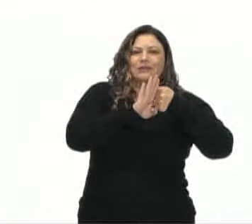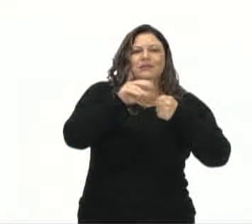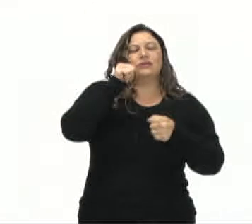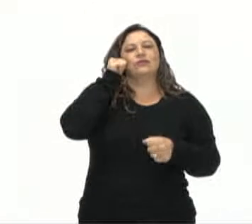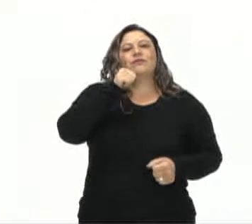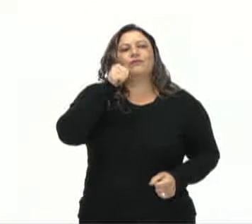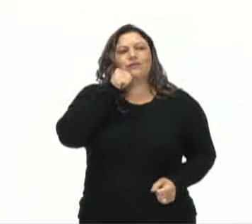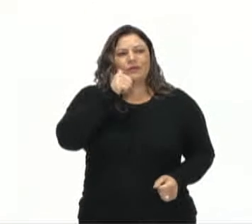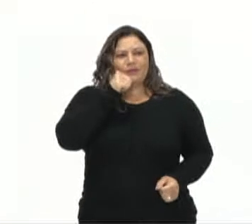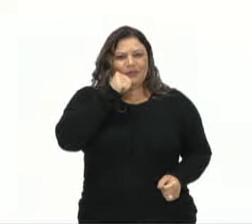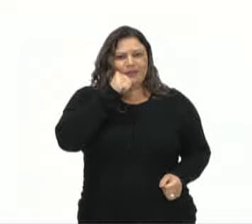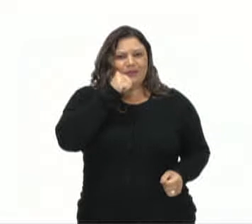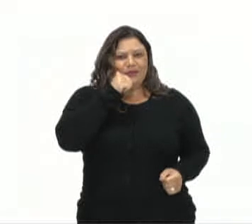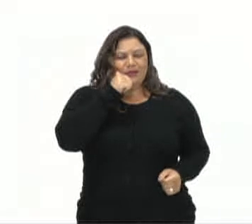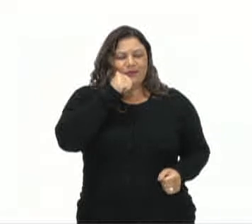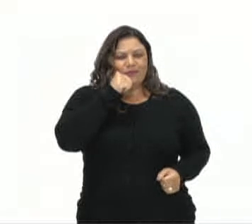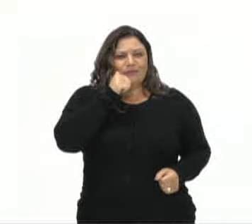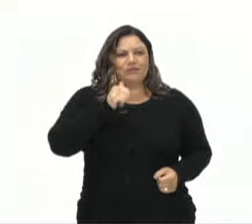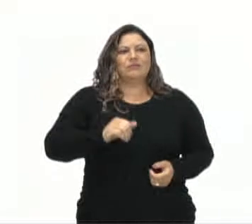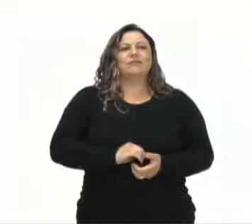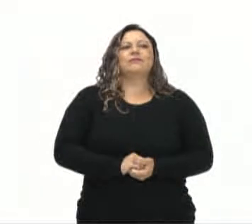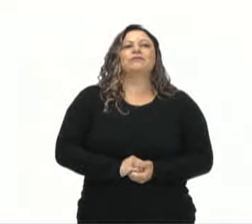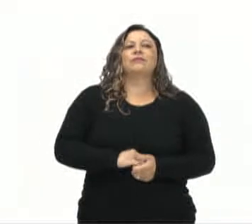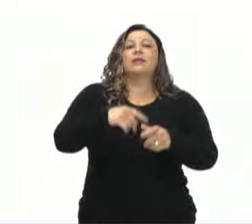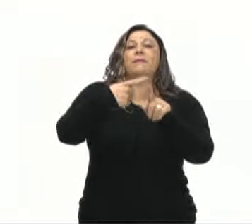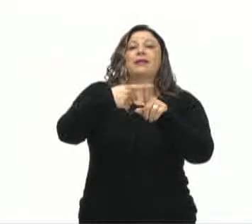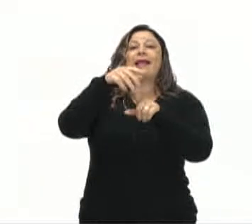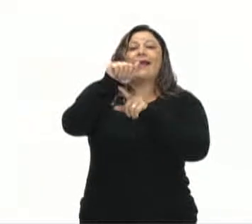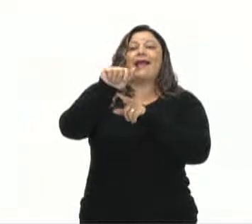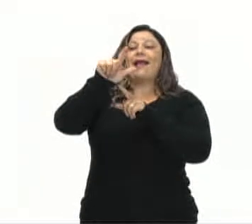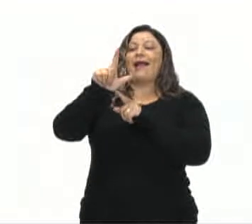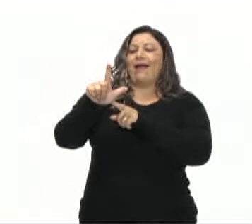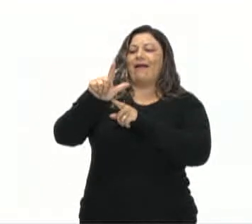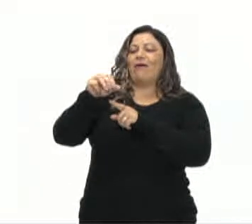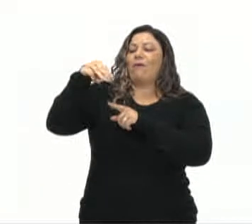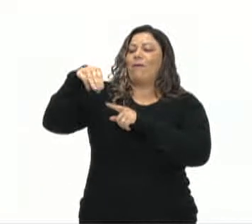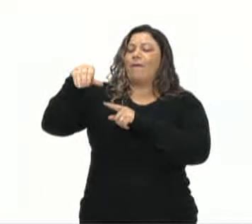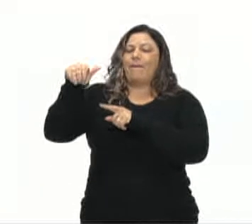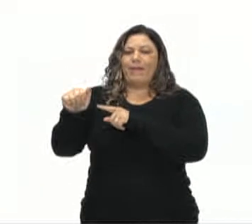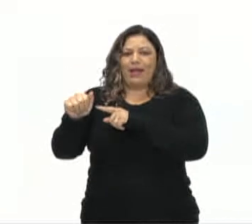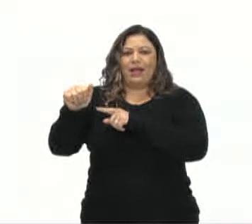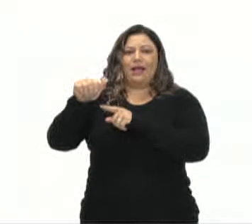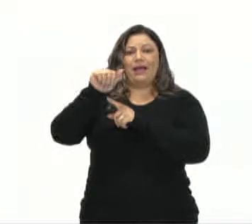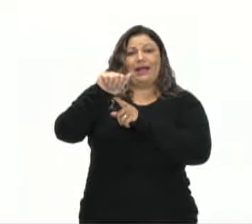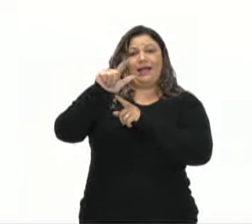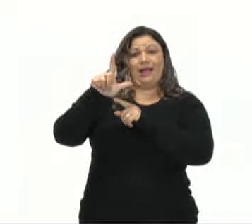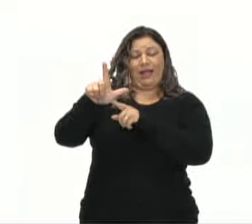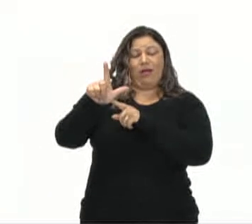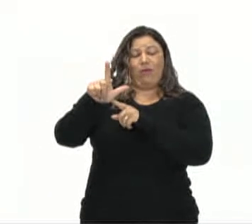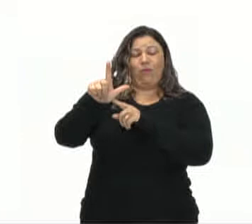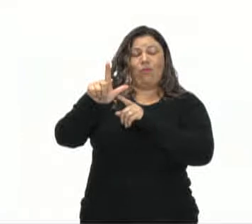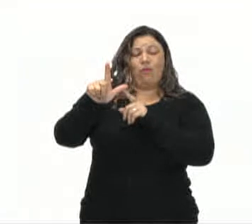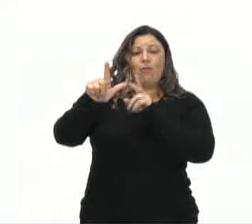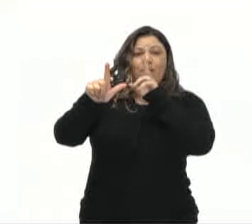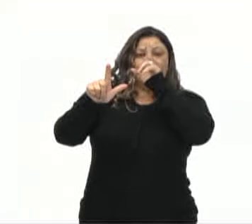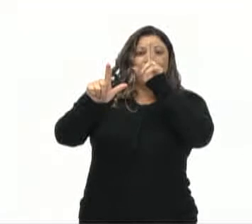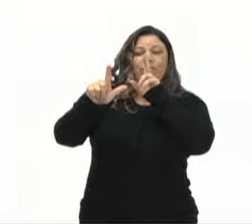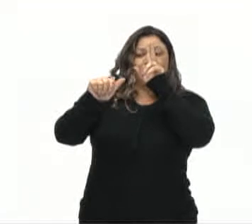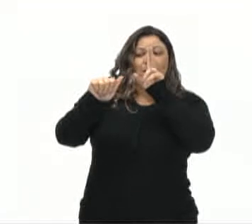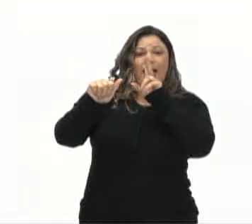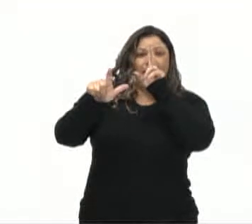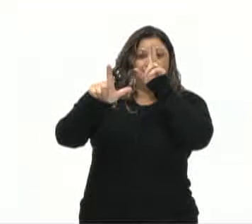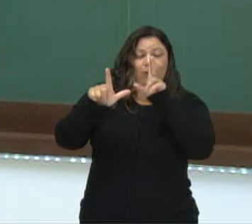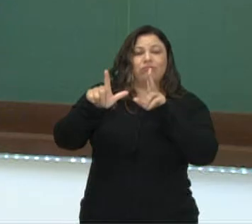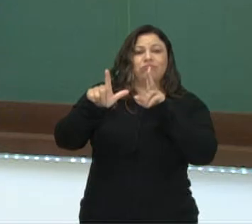feminino porque alma possui a tônica em la primeira sílaba. Al. Então,